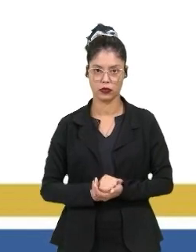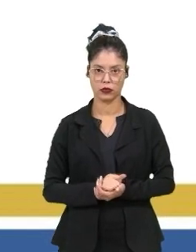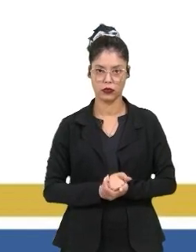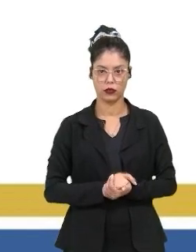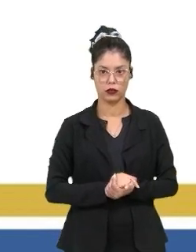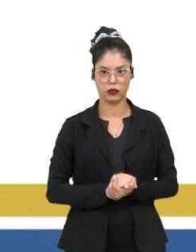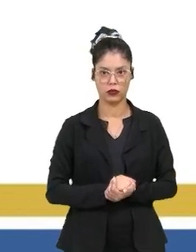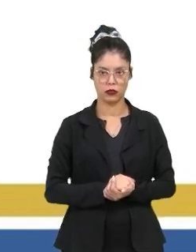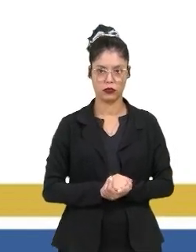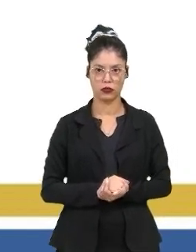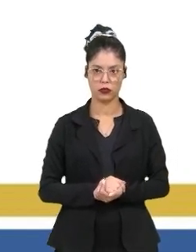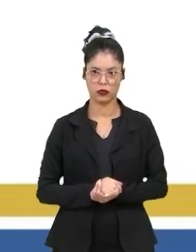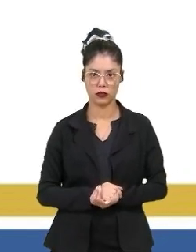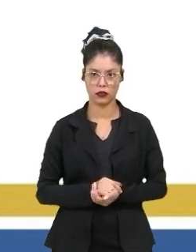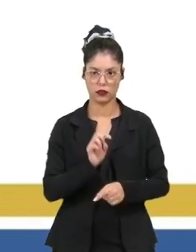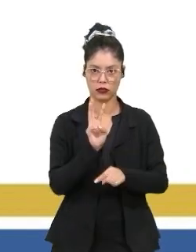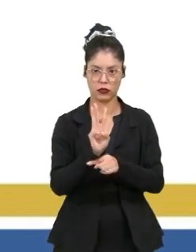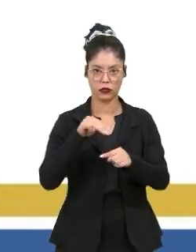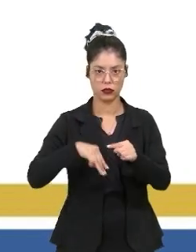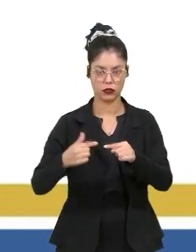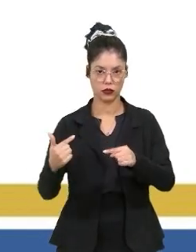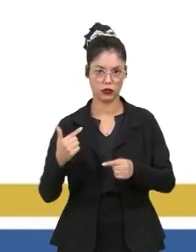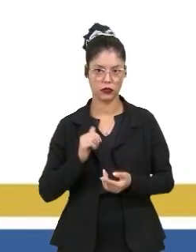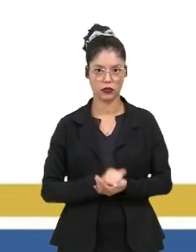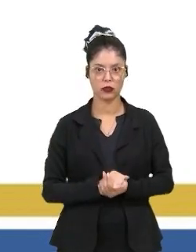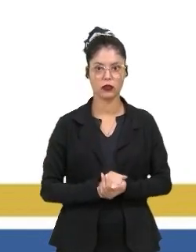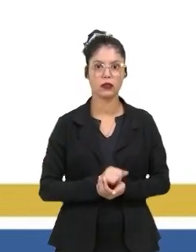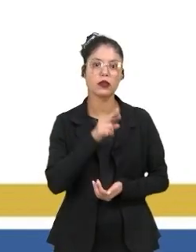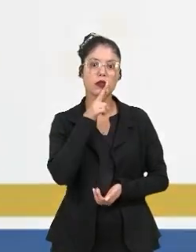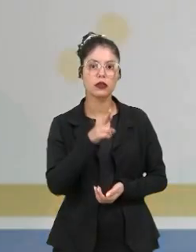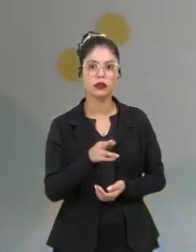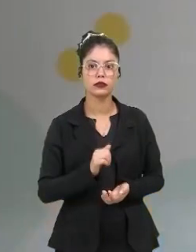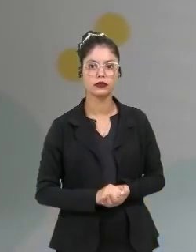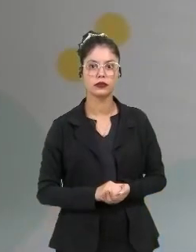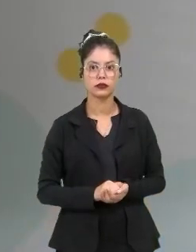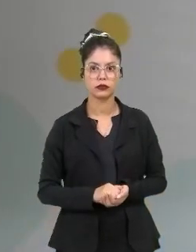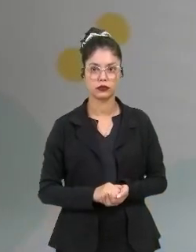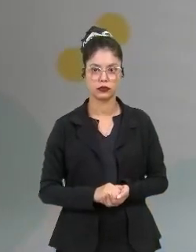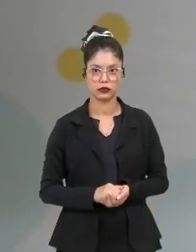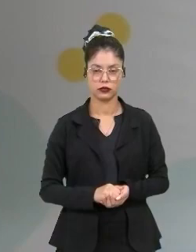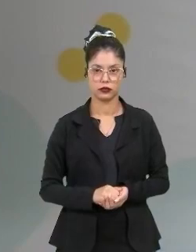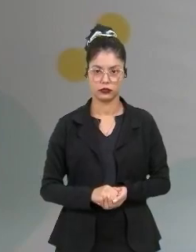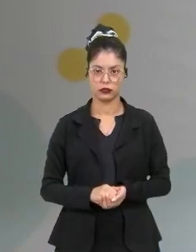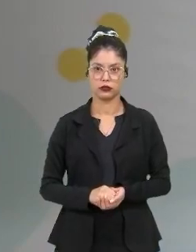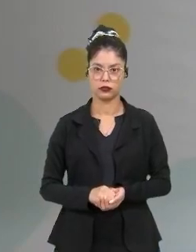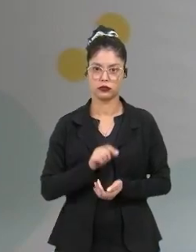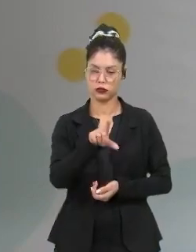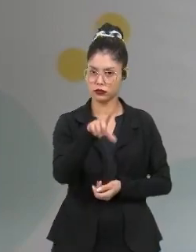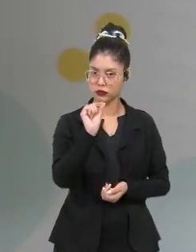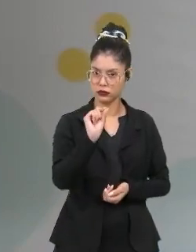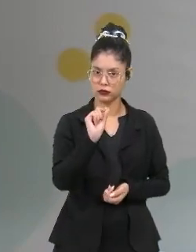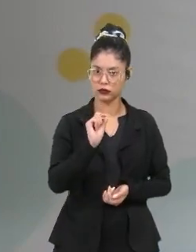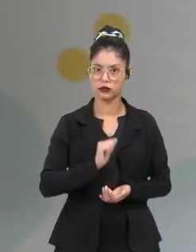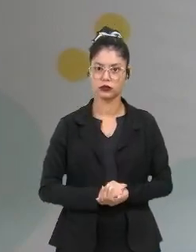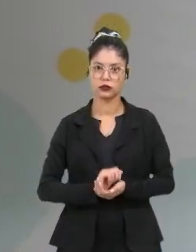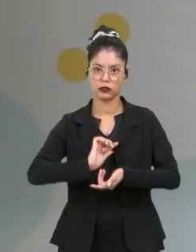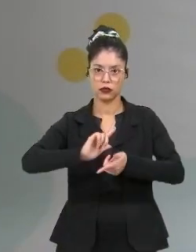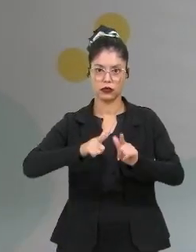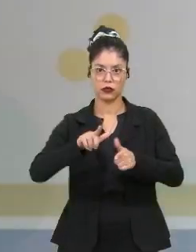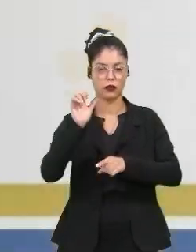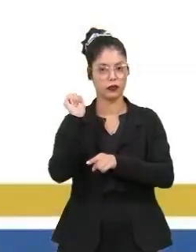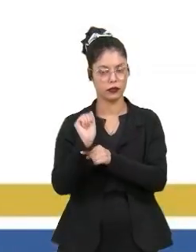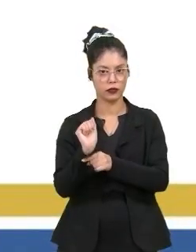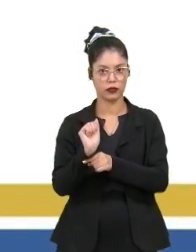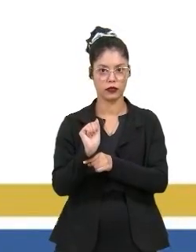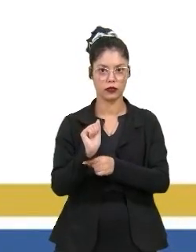6 watts por metro ao quadrado. Que nos dá aqui, como gabarito, a alternativa letra